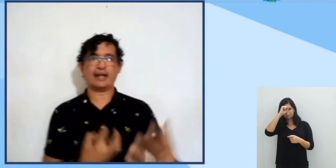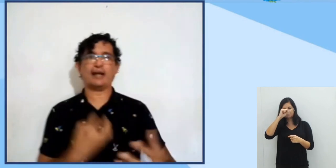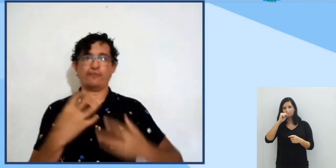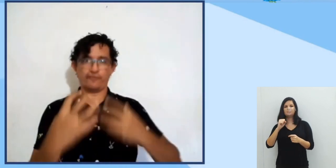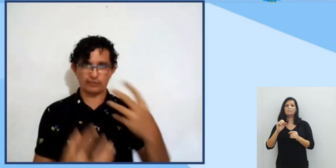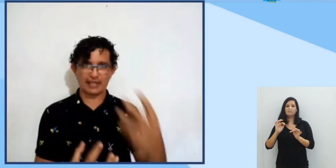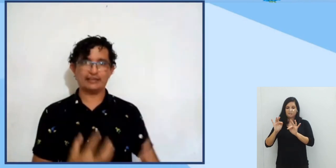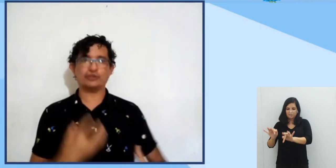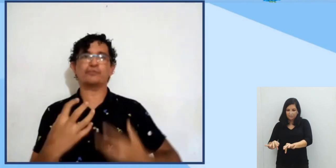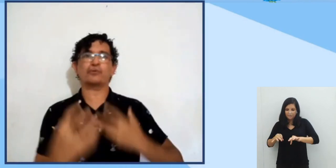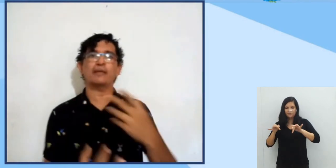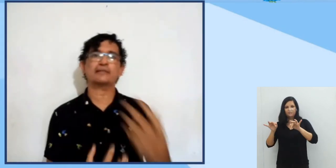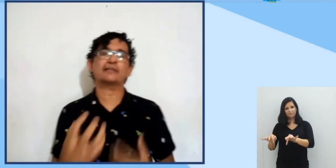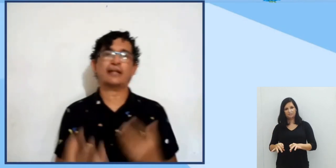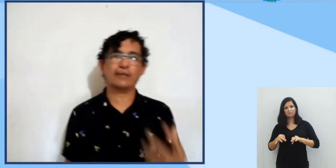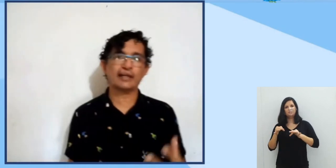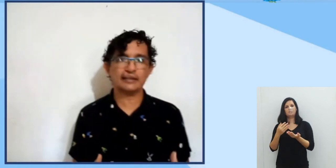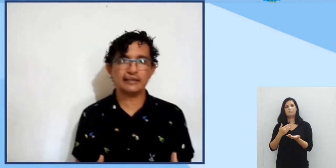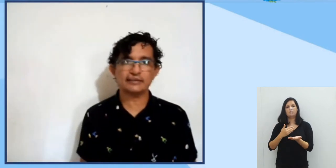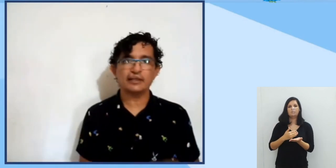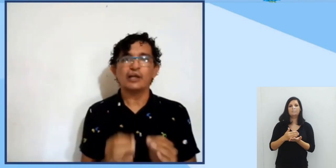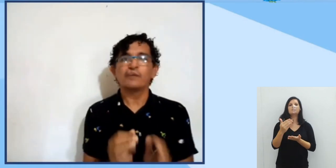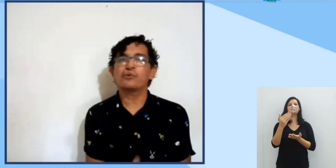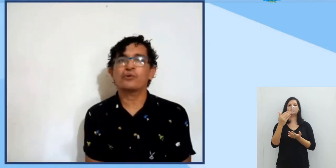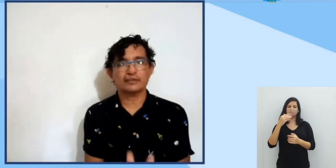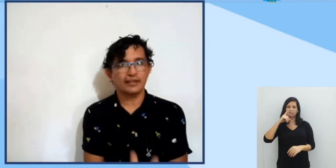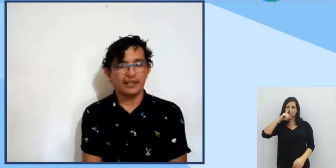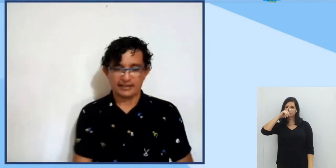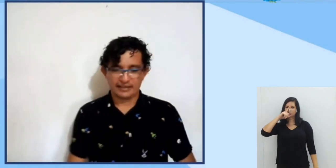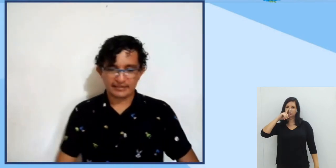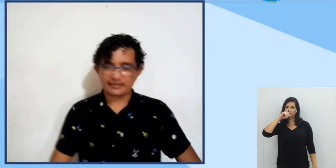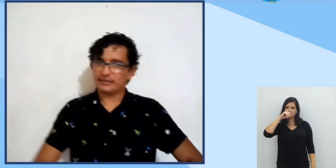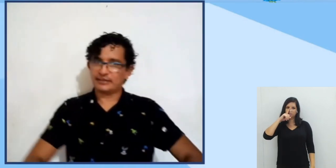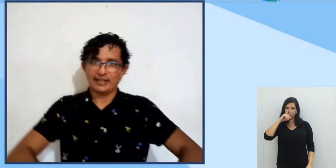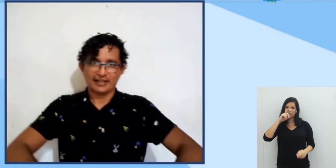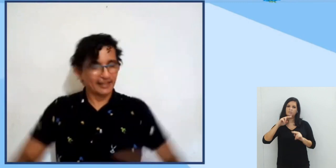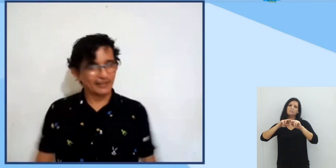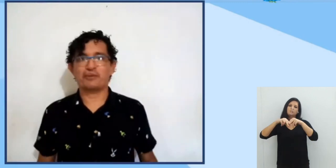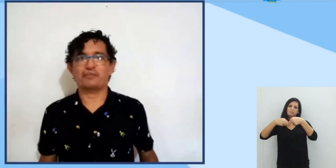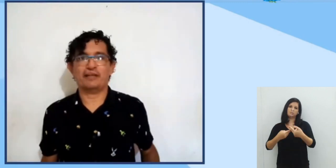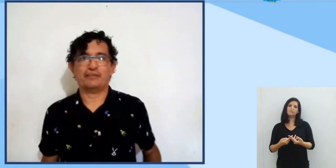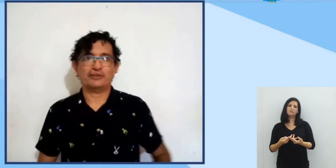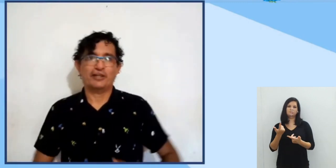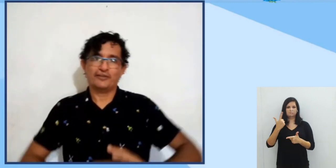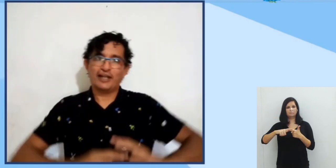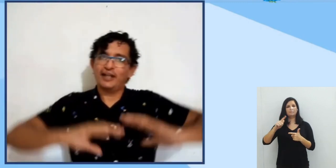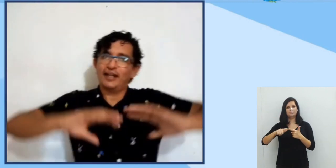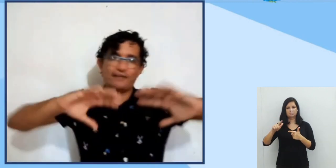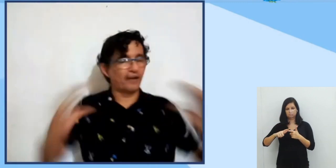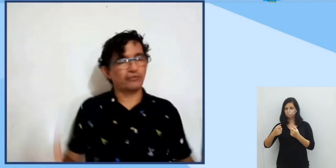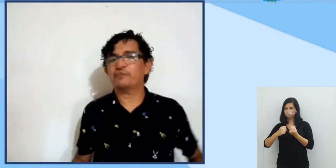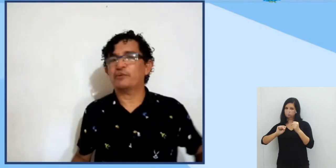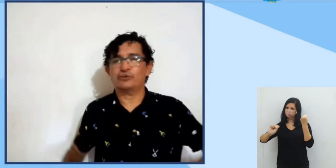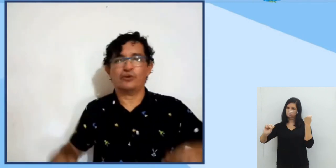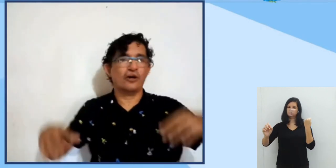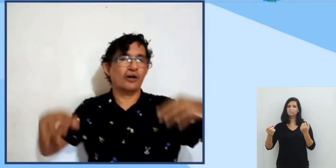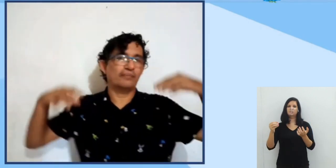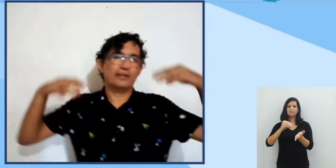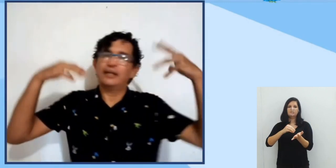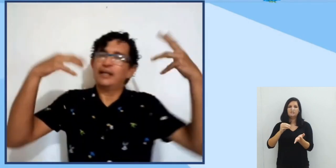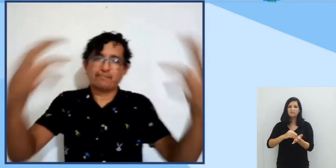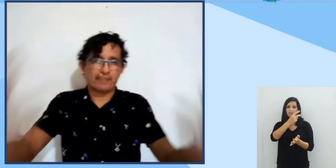começa a entrar, o feudalismo começa a entrar numa crise por conta desses grandes problemas, né? A falta de